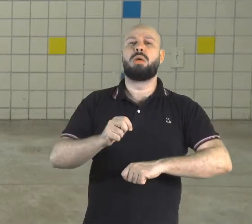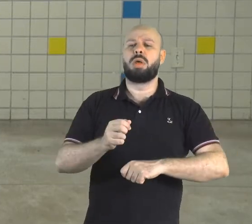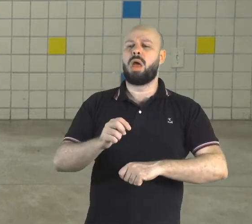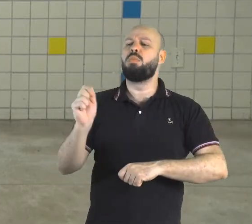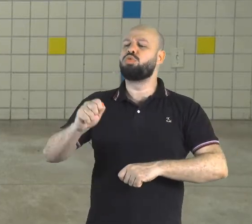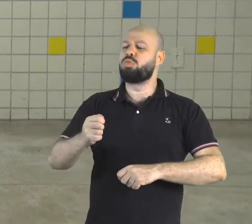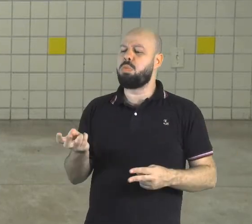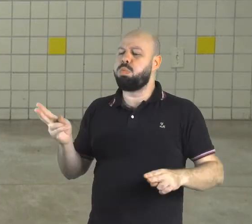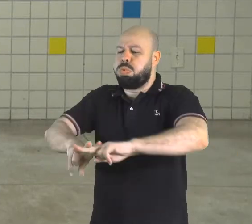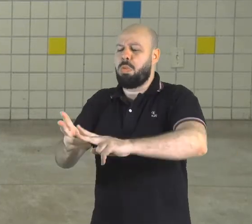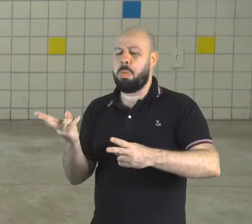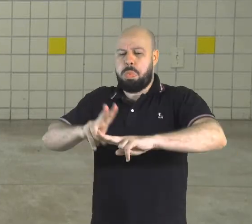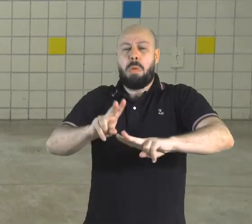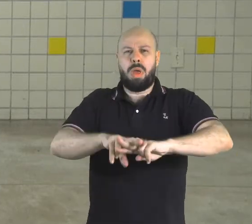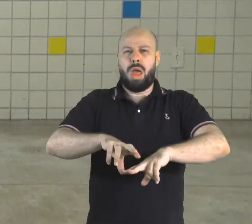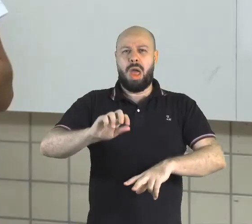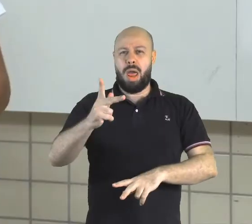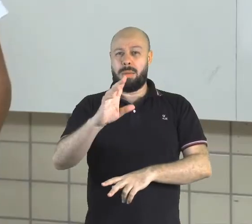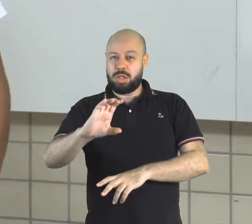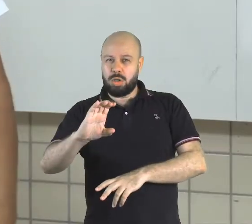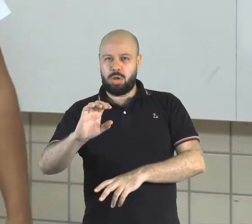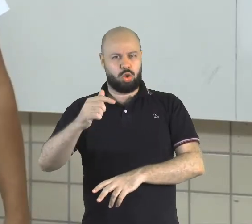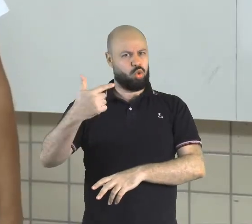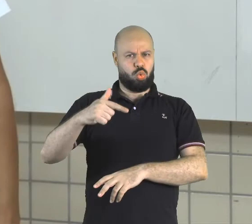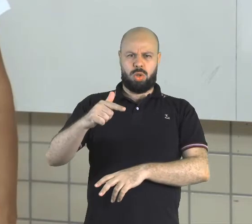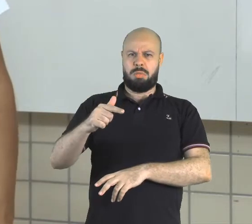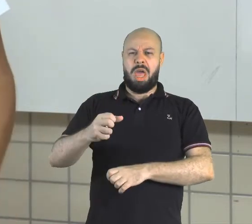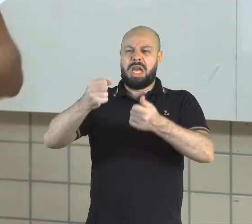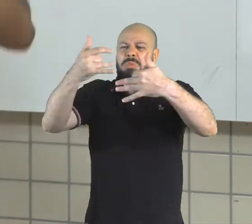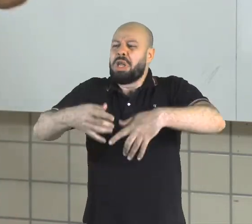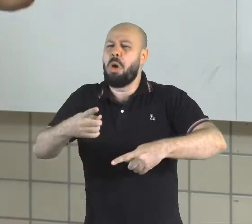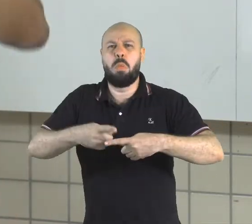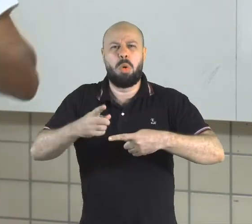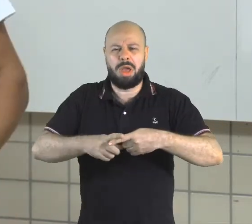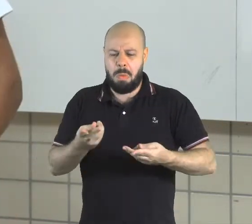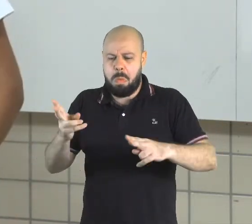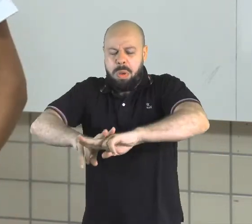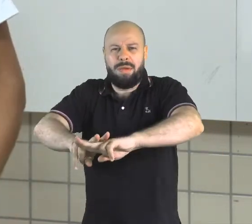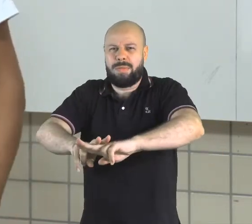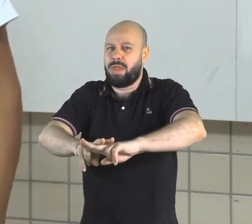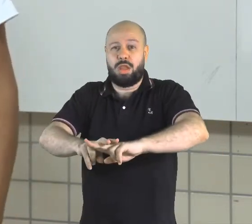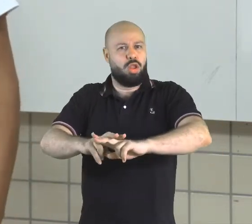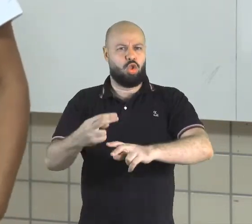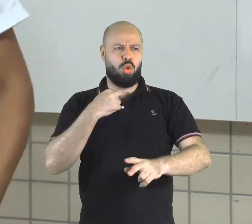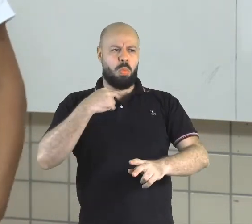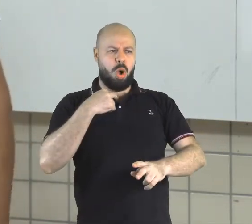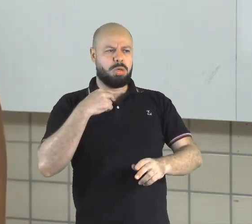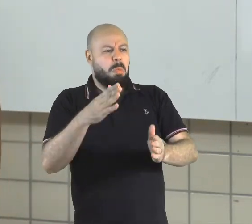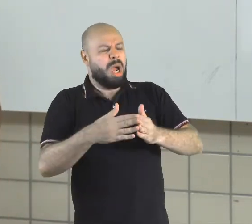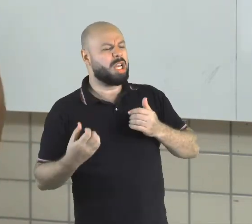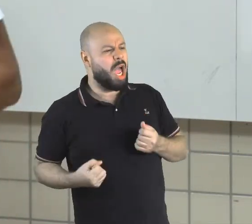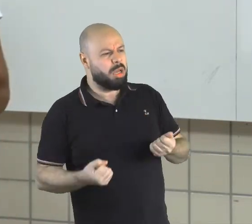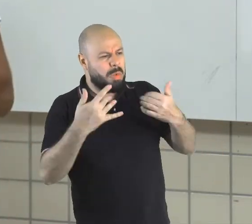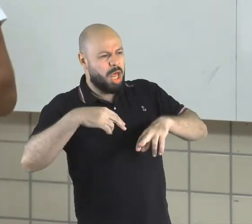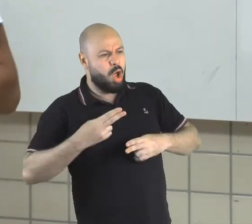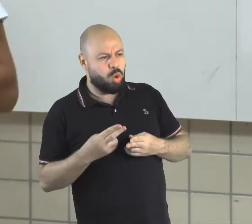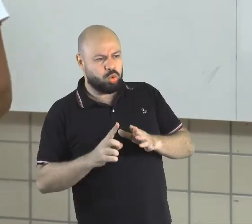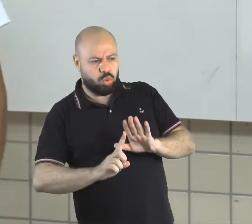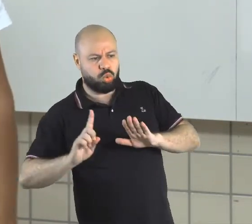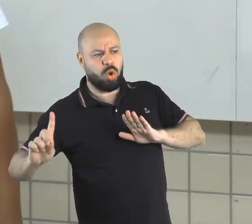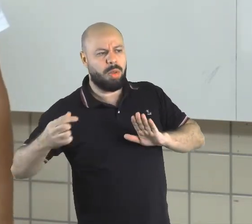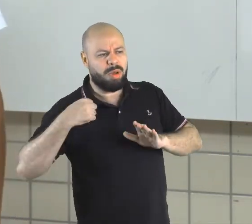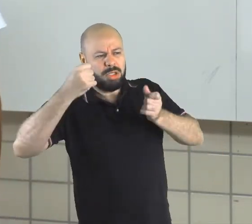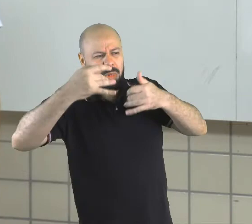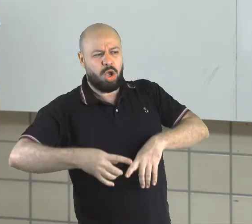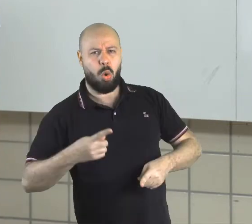sem direito a habeas corpus, sem direito a explicar o porquê, querer explicações, ou deixa eu ficar solto, que daí eu